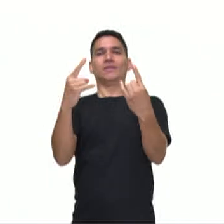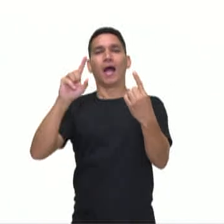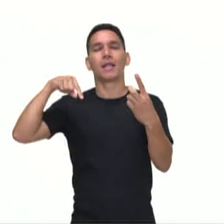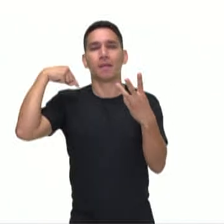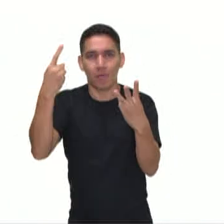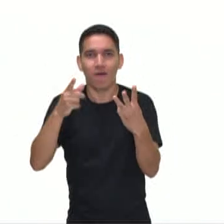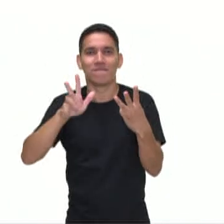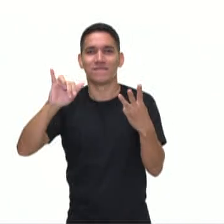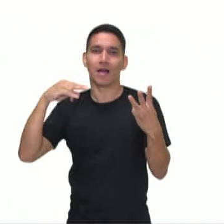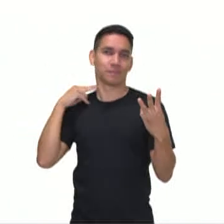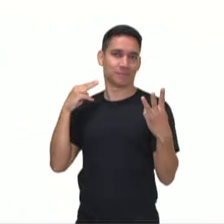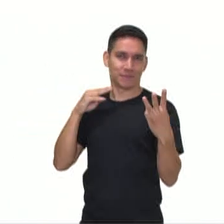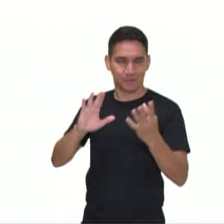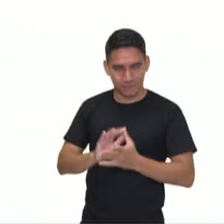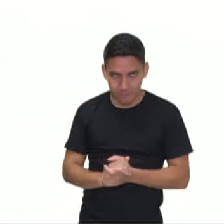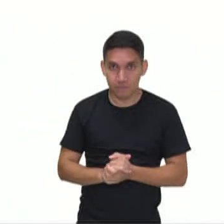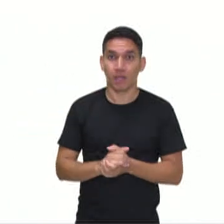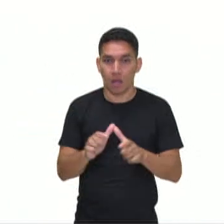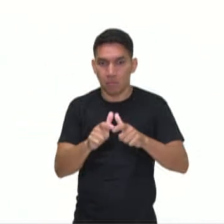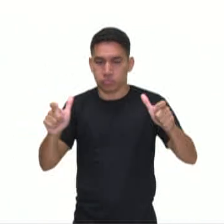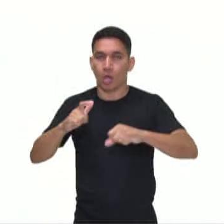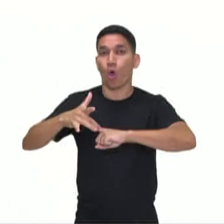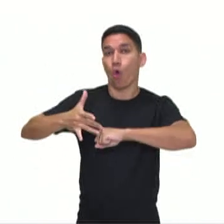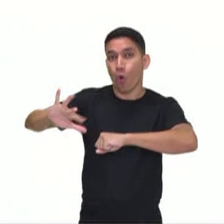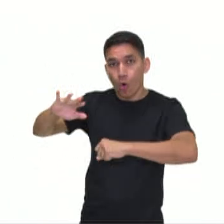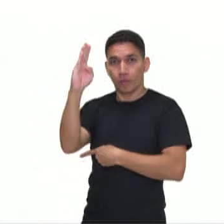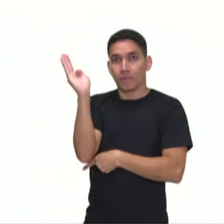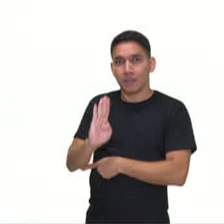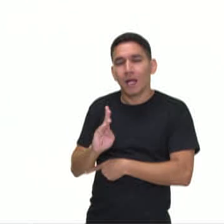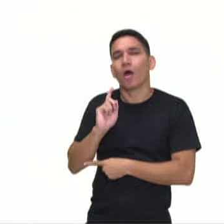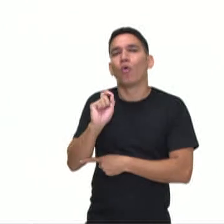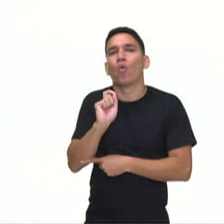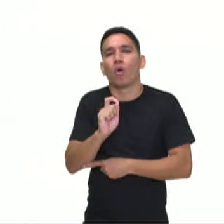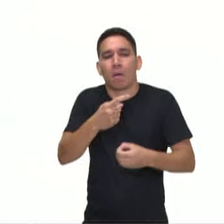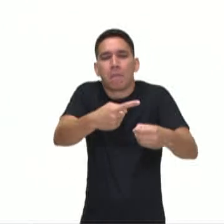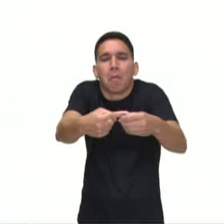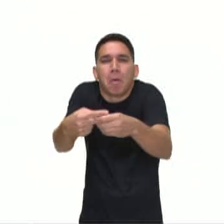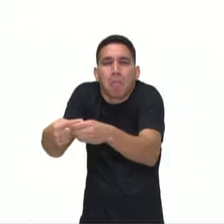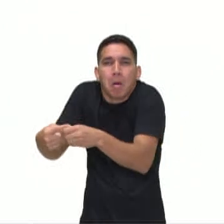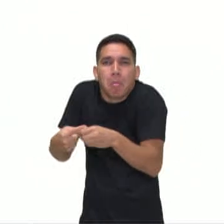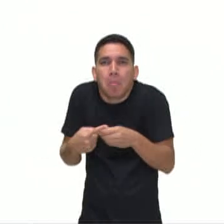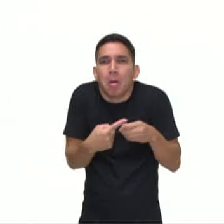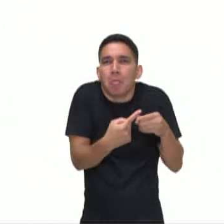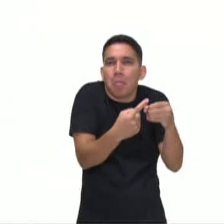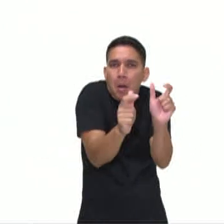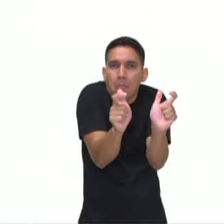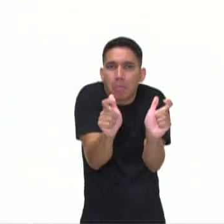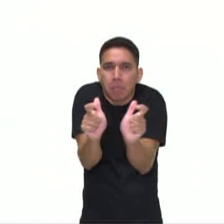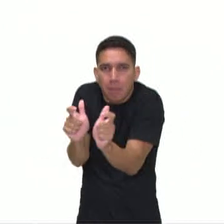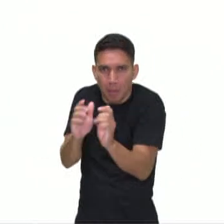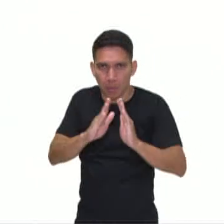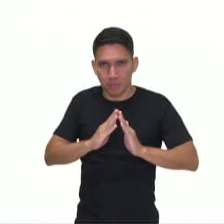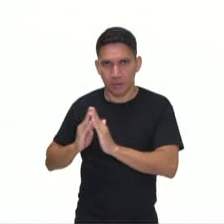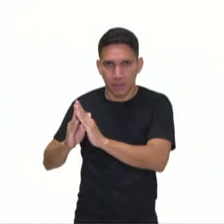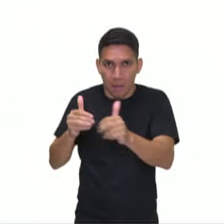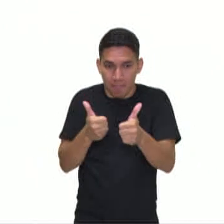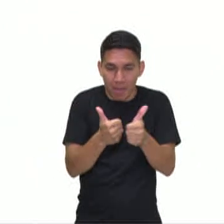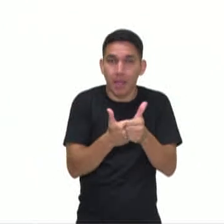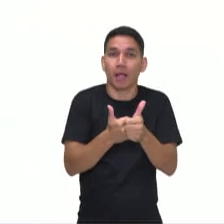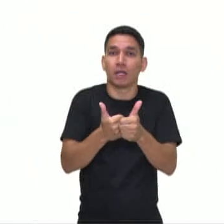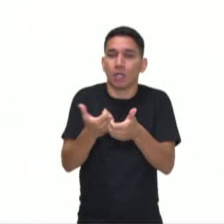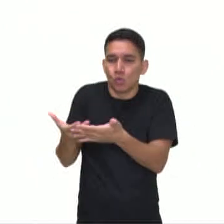Minas Gerais. O auge do ciclo do ouro no Brasil, as pequenas vilas surgem, onde há prósperas jazidas,